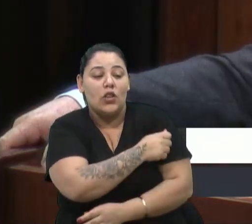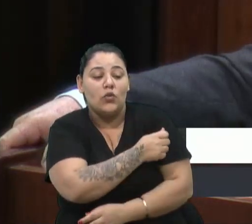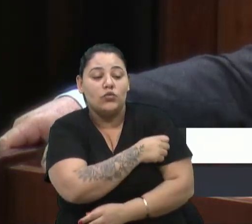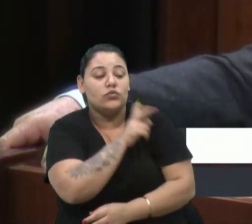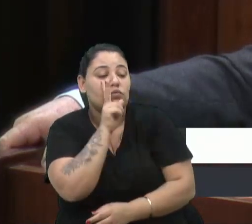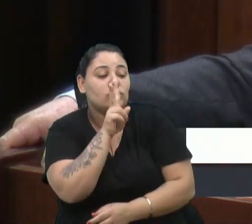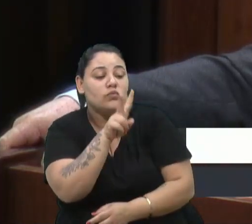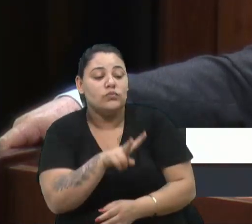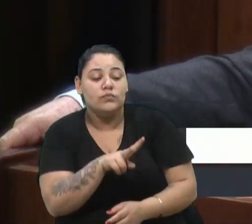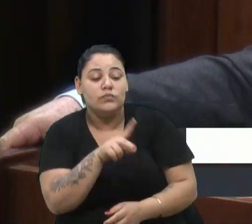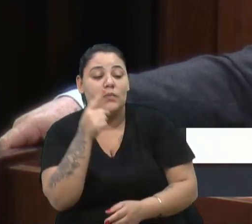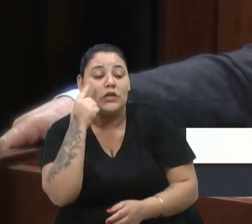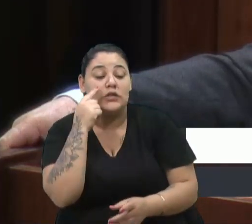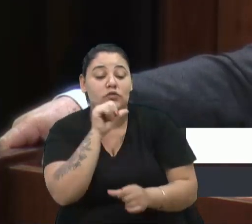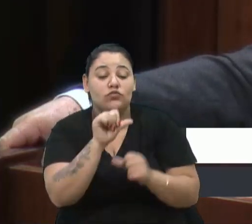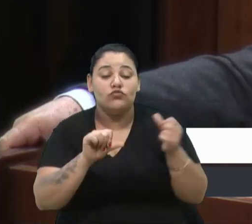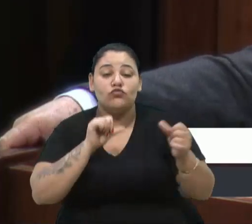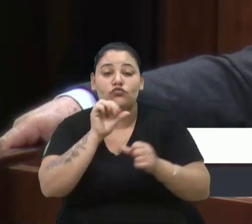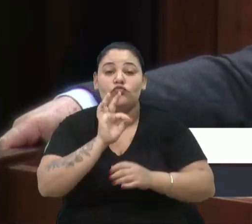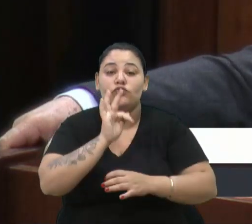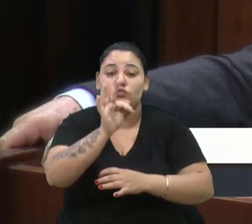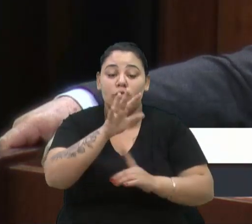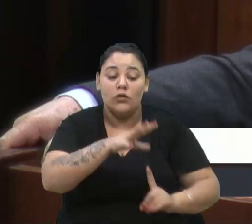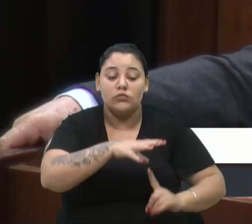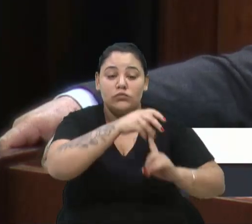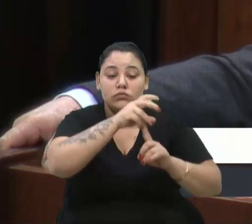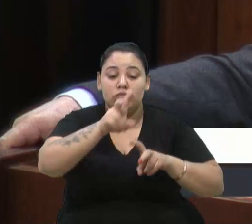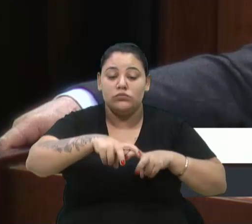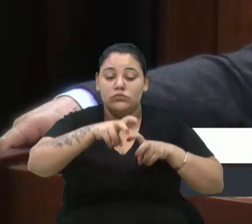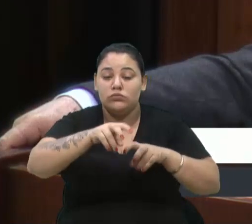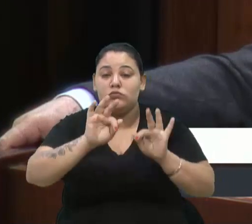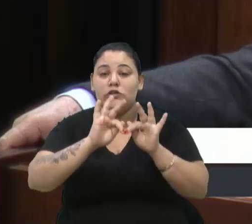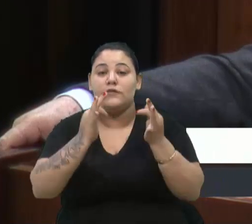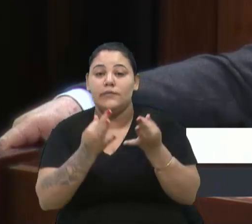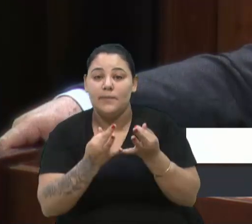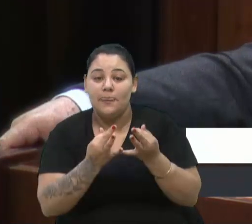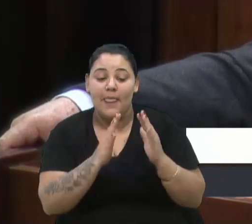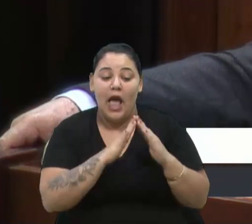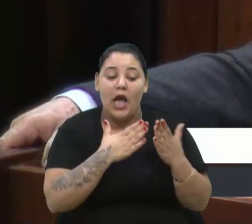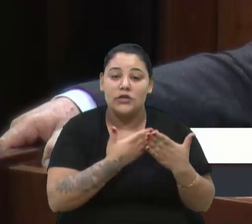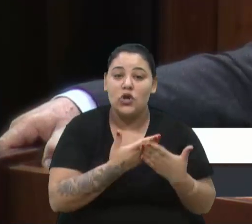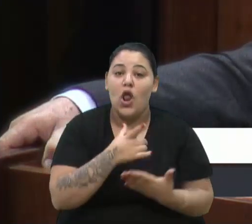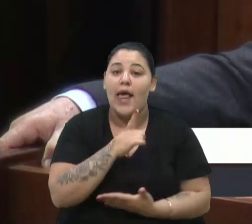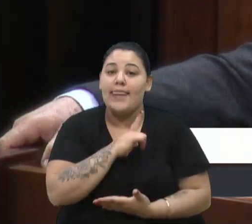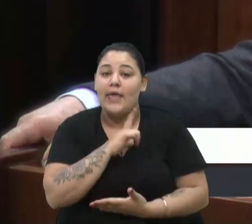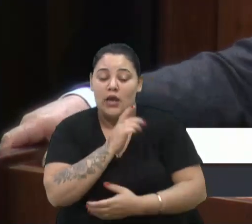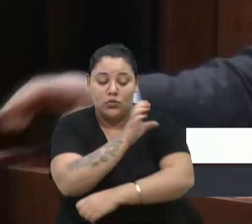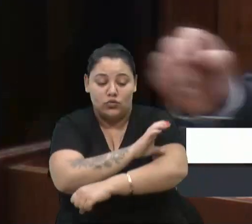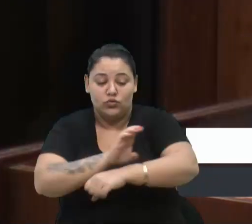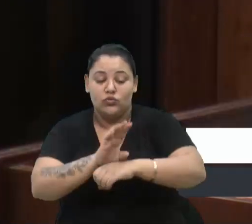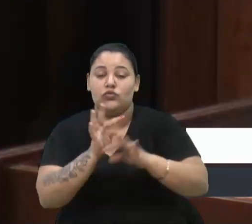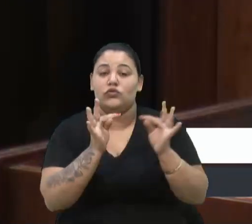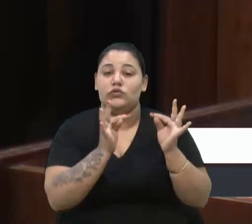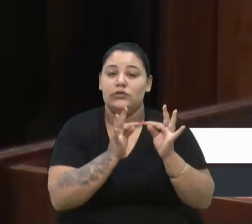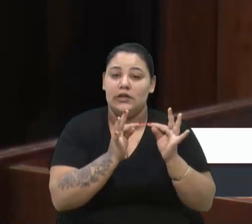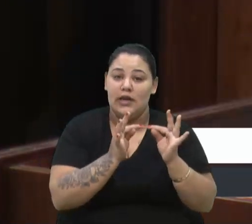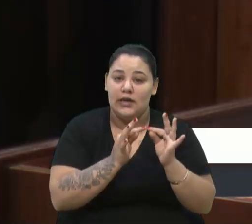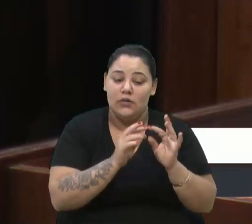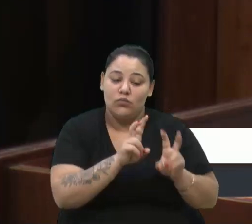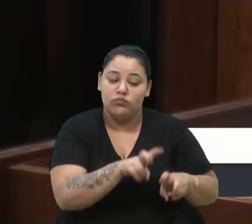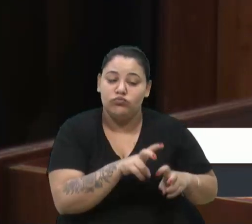principalmente na agricultura familiar a escola oferece curso técnico em